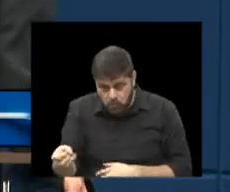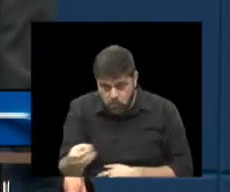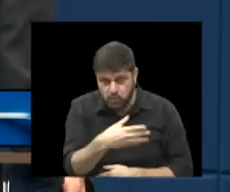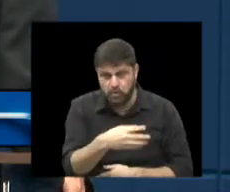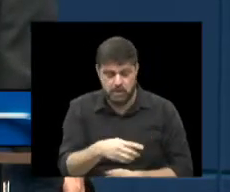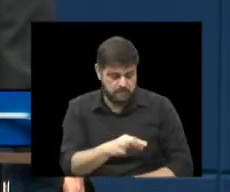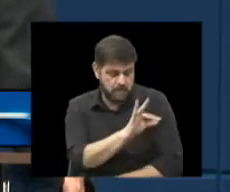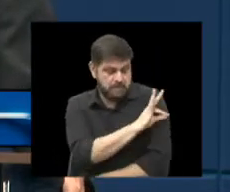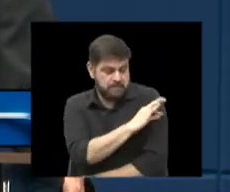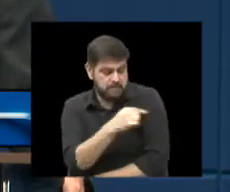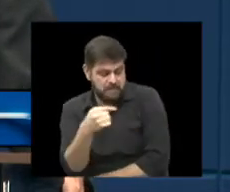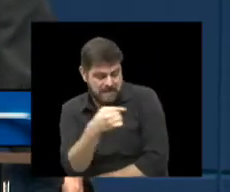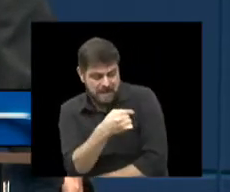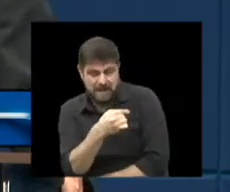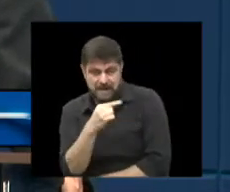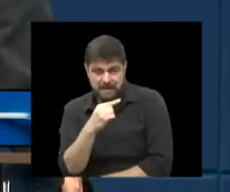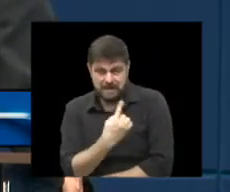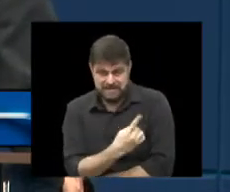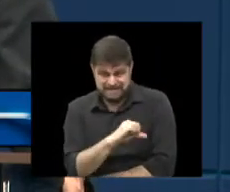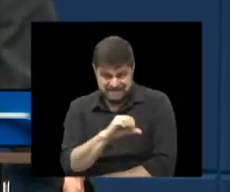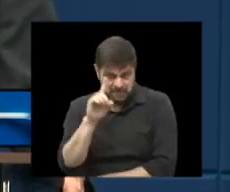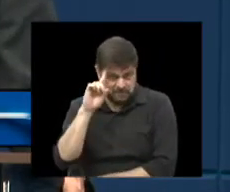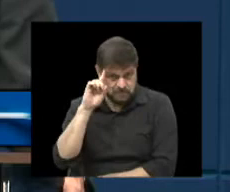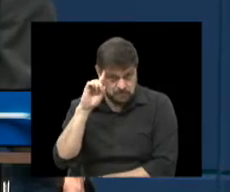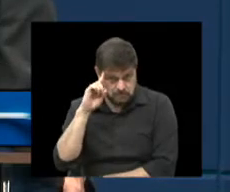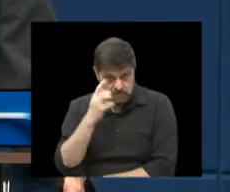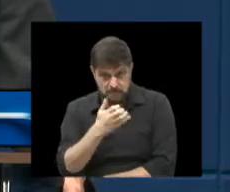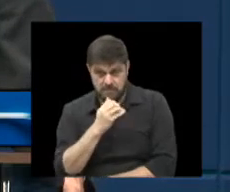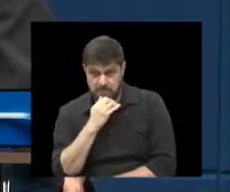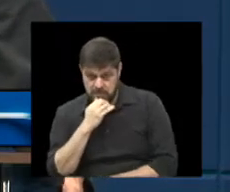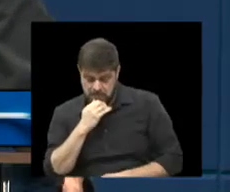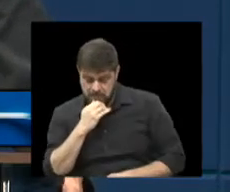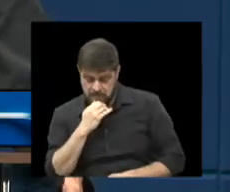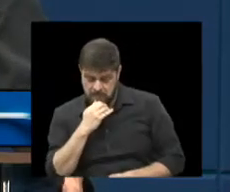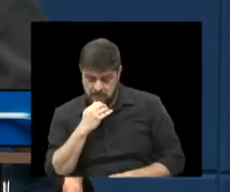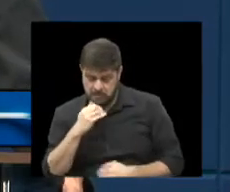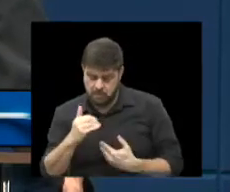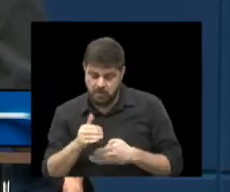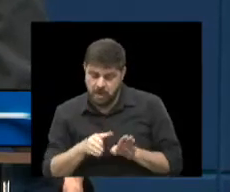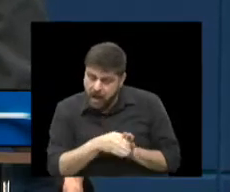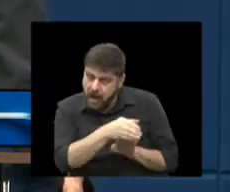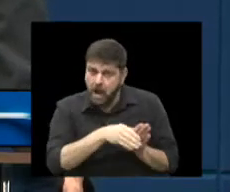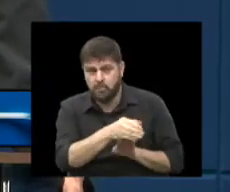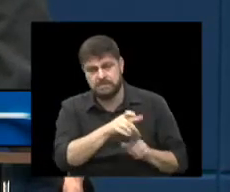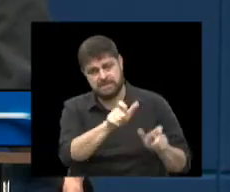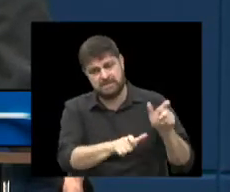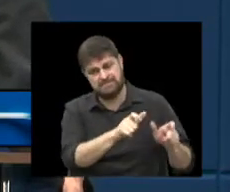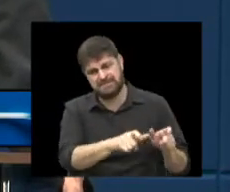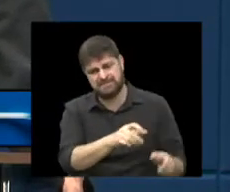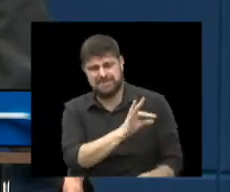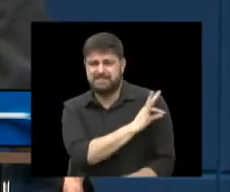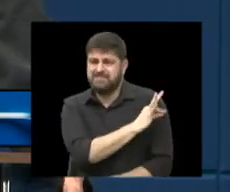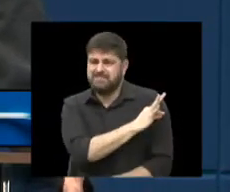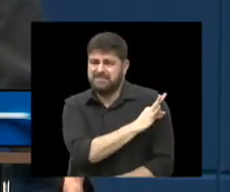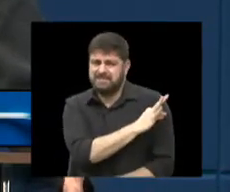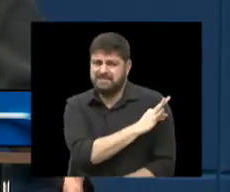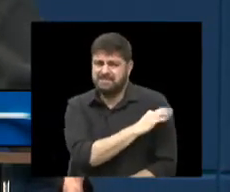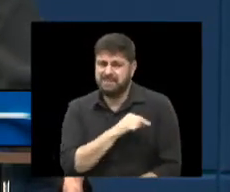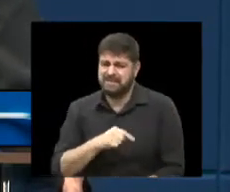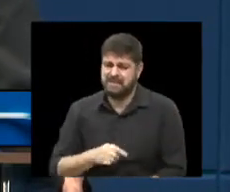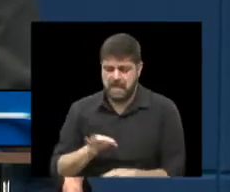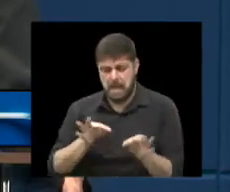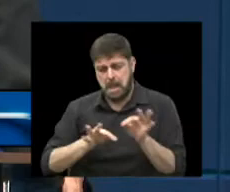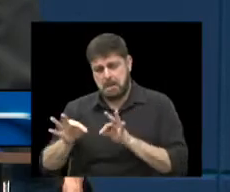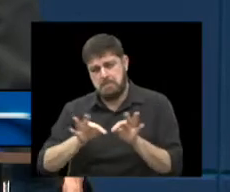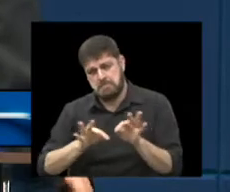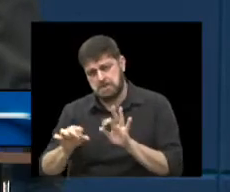19. Quero dizer aos interlocutores da prefeitura, não venham com a conversa que o projeto está sendo mal